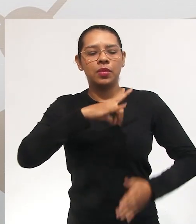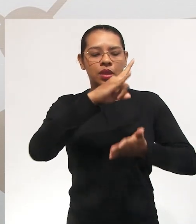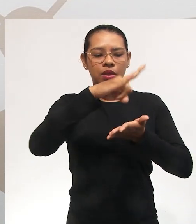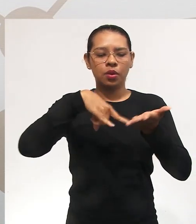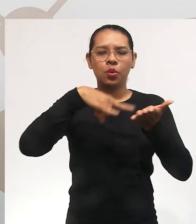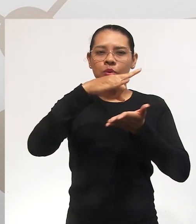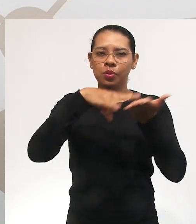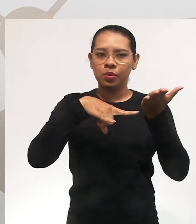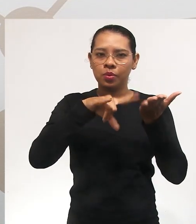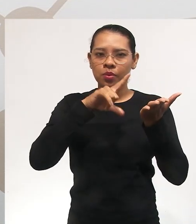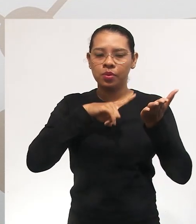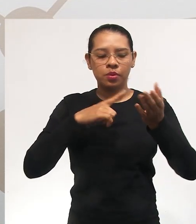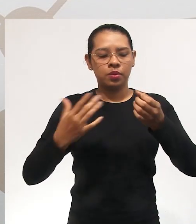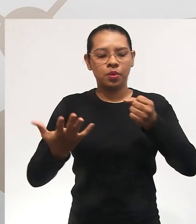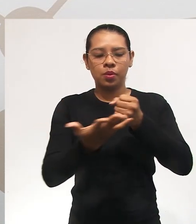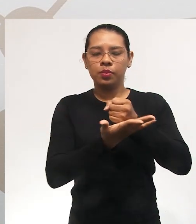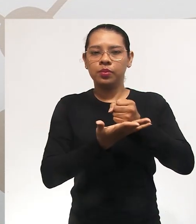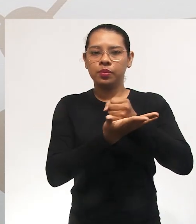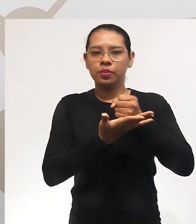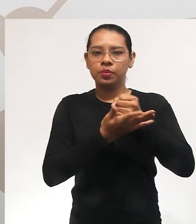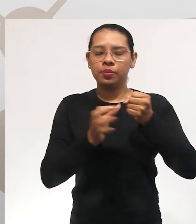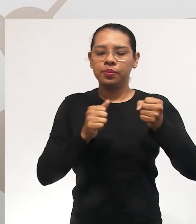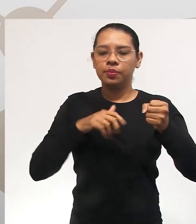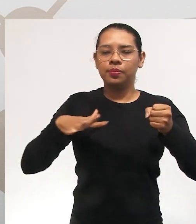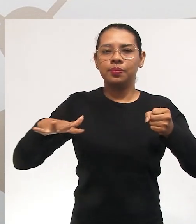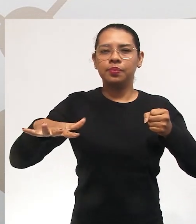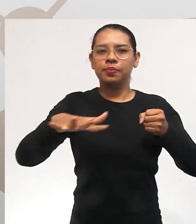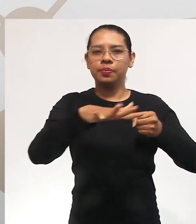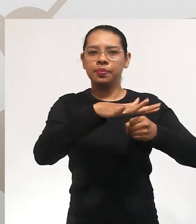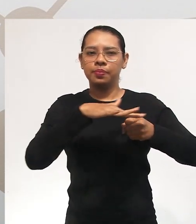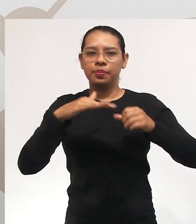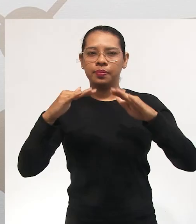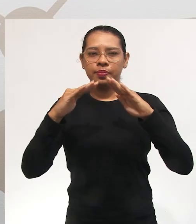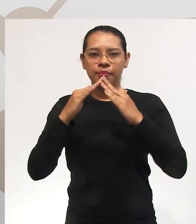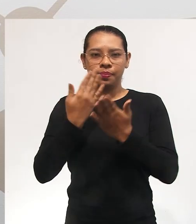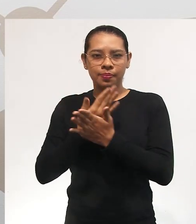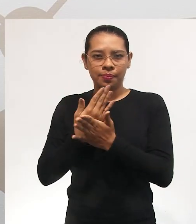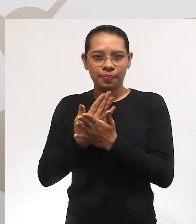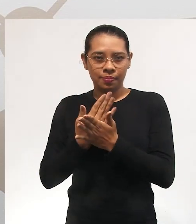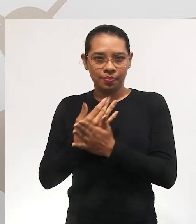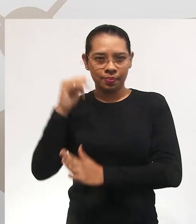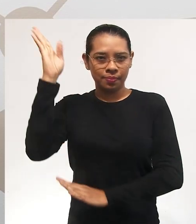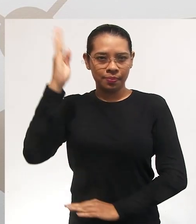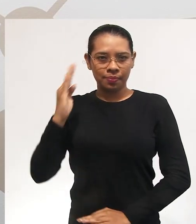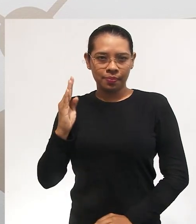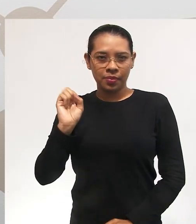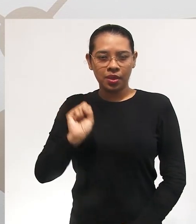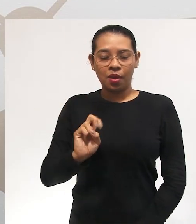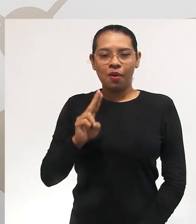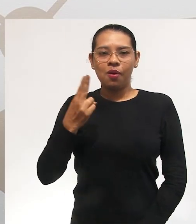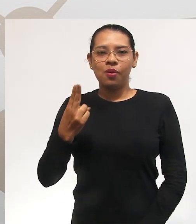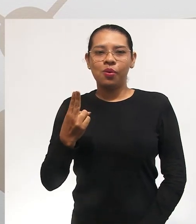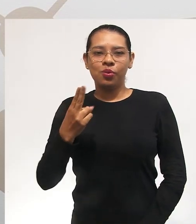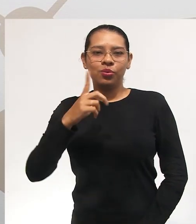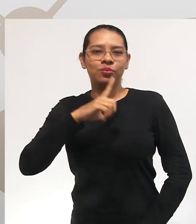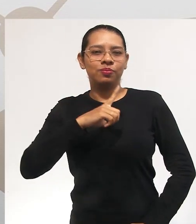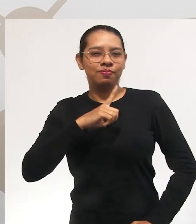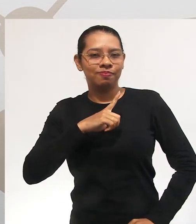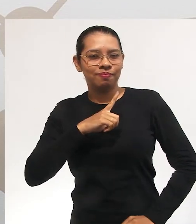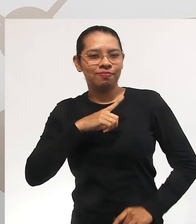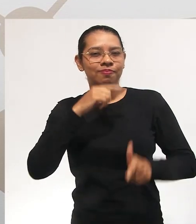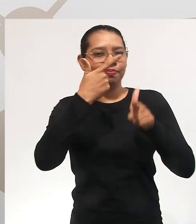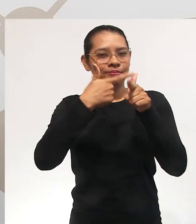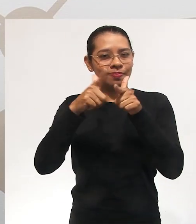de termos um currículo que norteasse toda a ação escolar do Brasil inteiro, ou